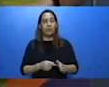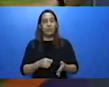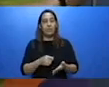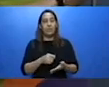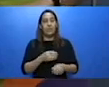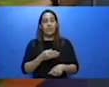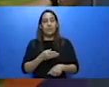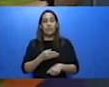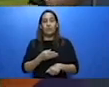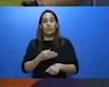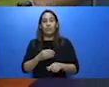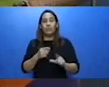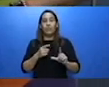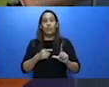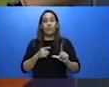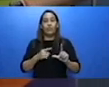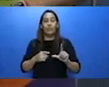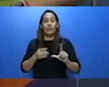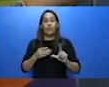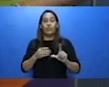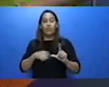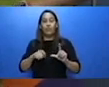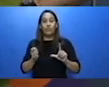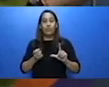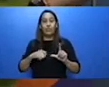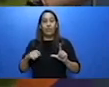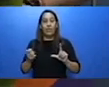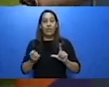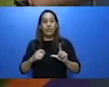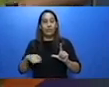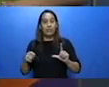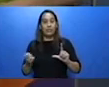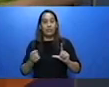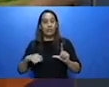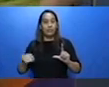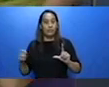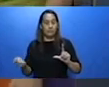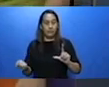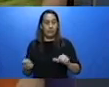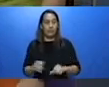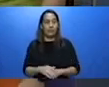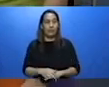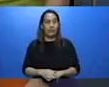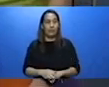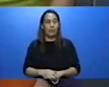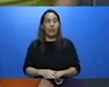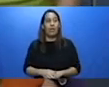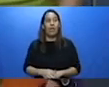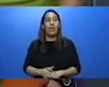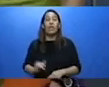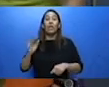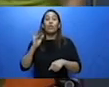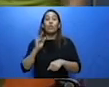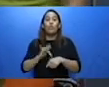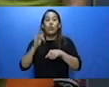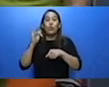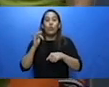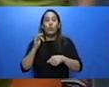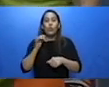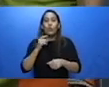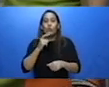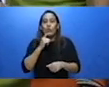A narração do que aconteceu, escrito de letra cursiva. Ao tocar o gelo,